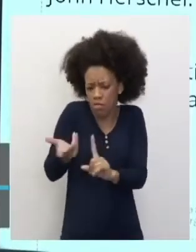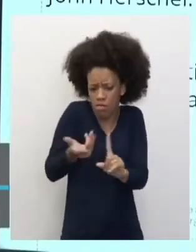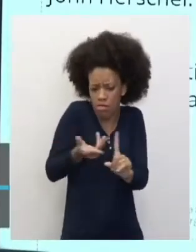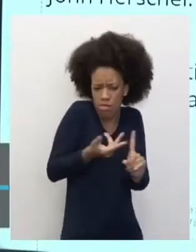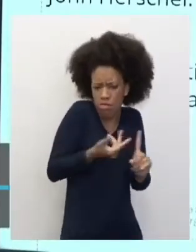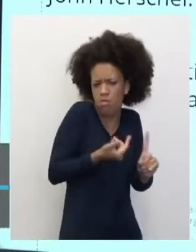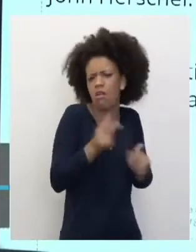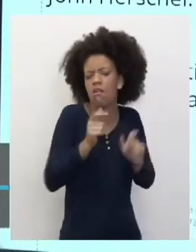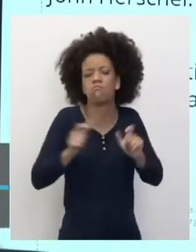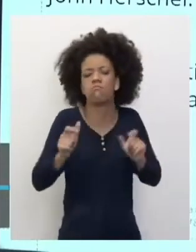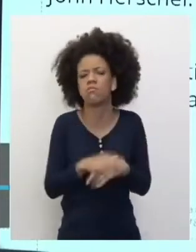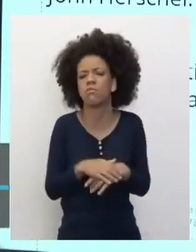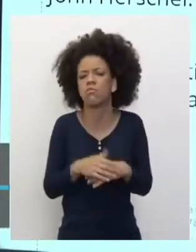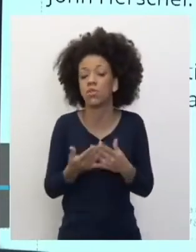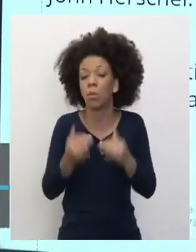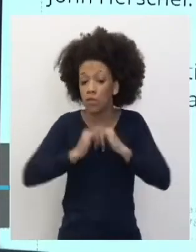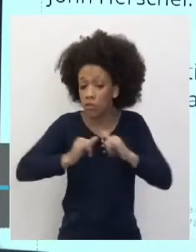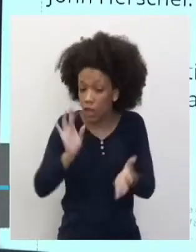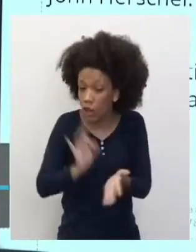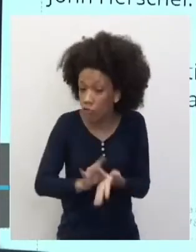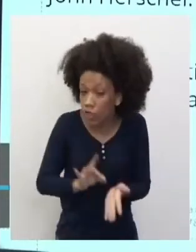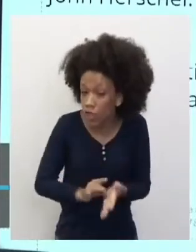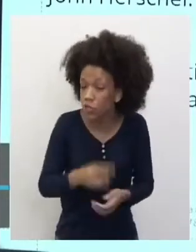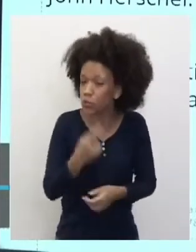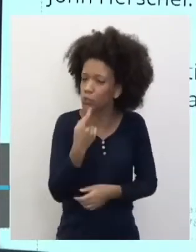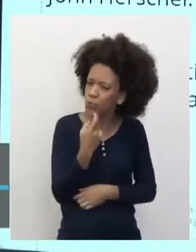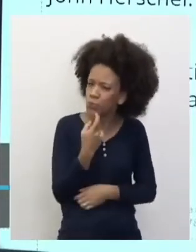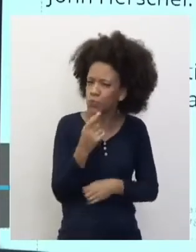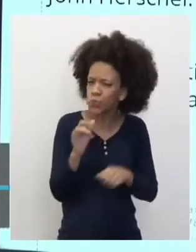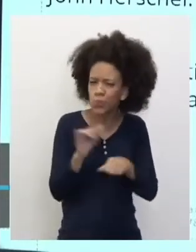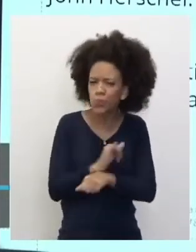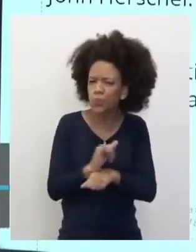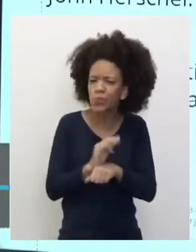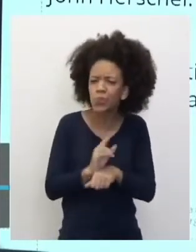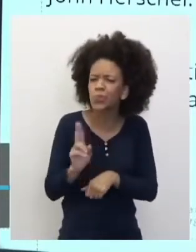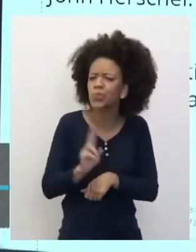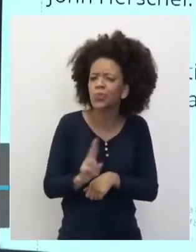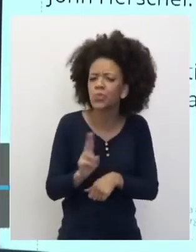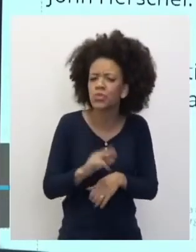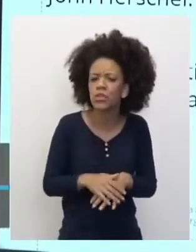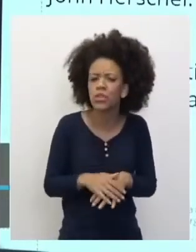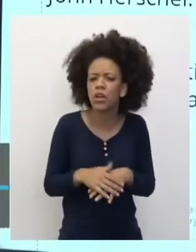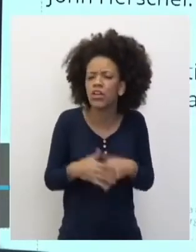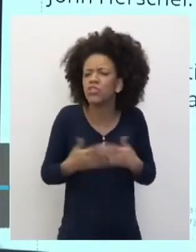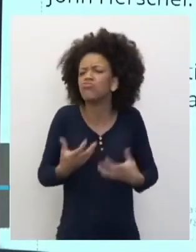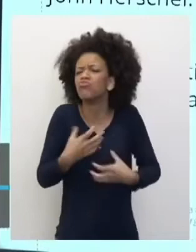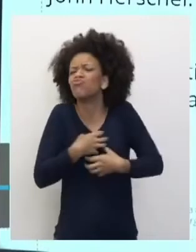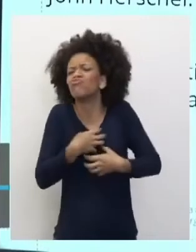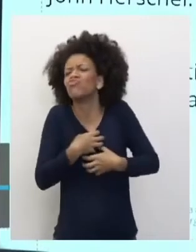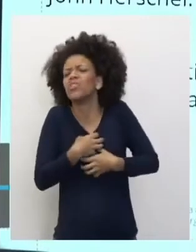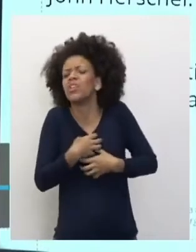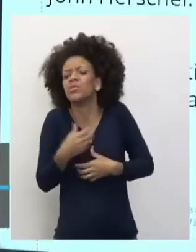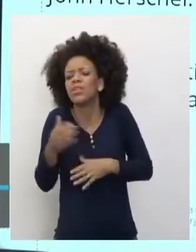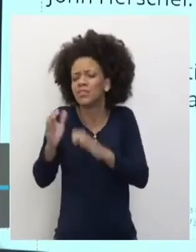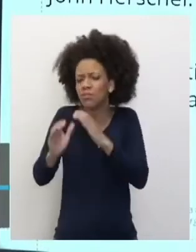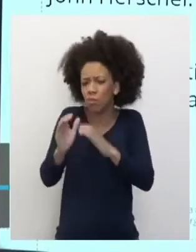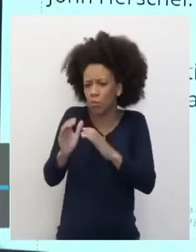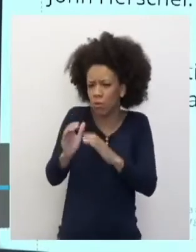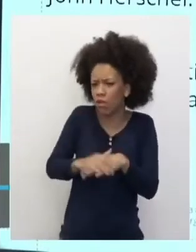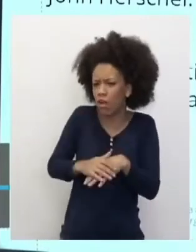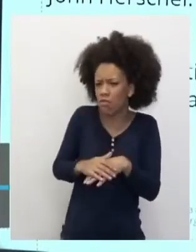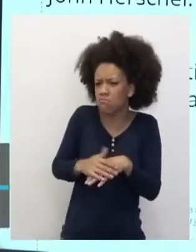pessoas com essa notícia de que era verdadeira? Que estratégia eles utilizaram, né? Ou seja, de que forma que eles comunicaram essa